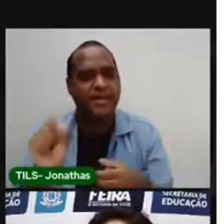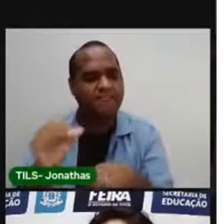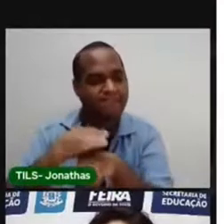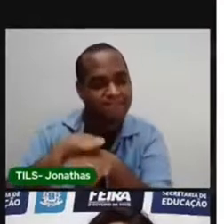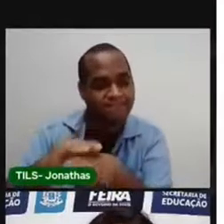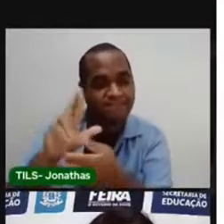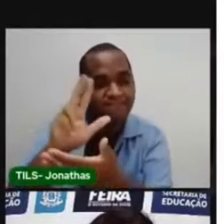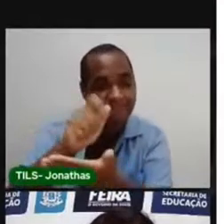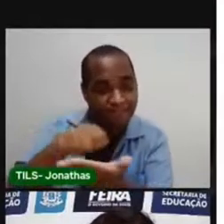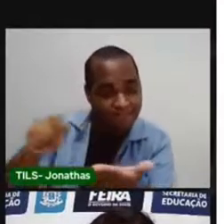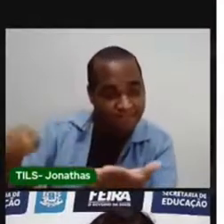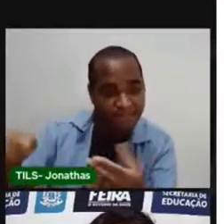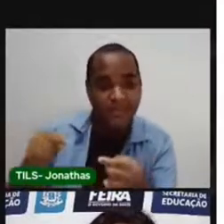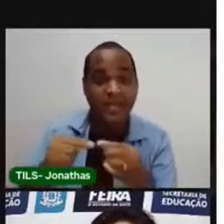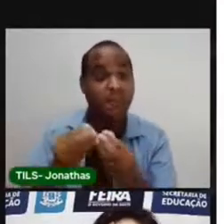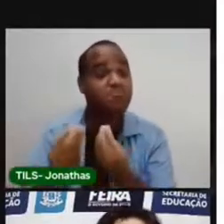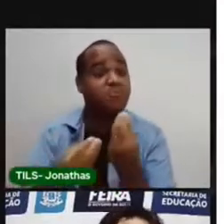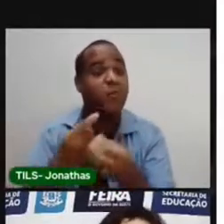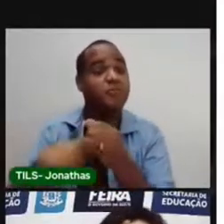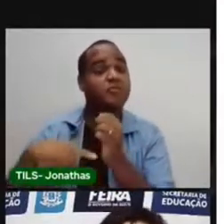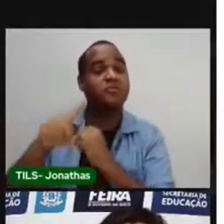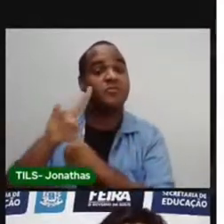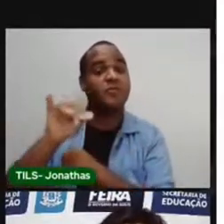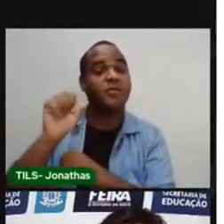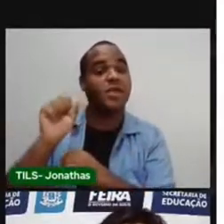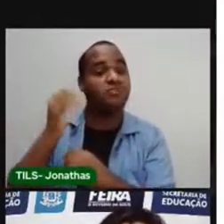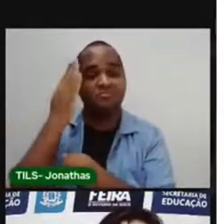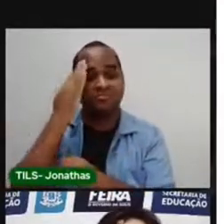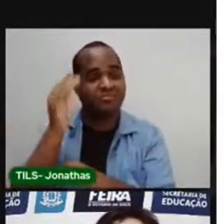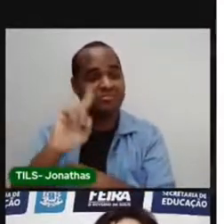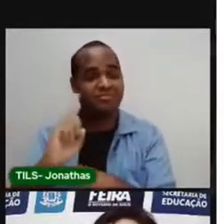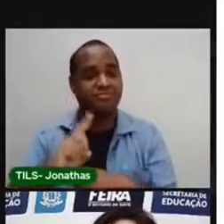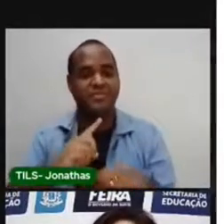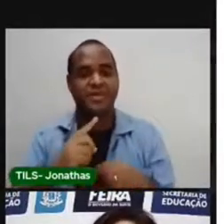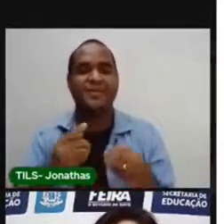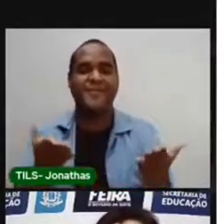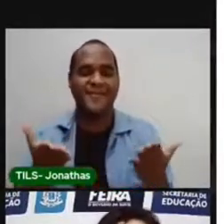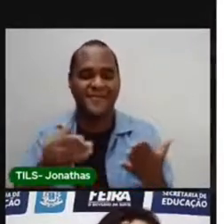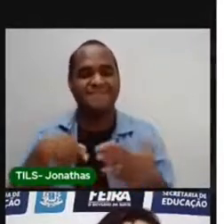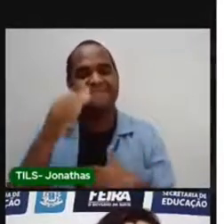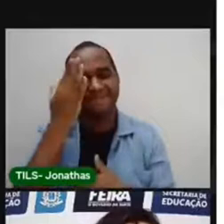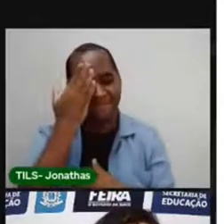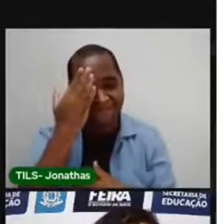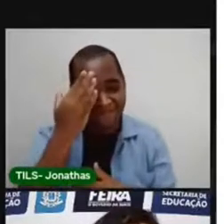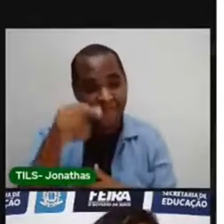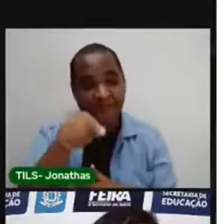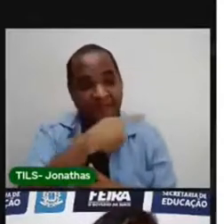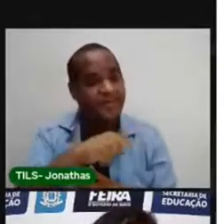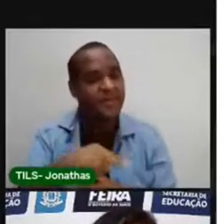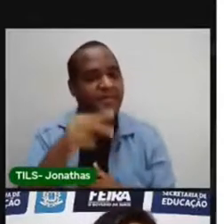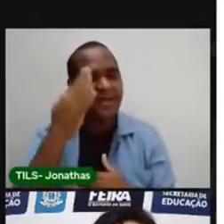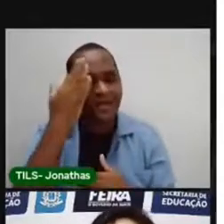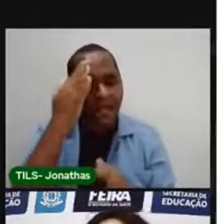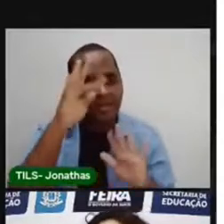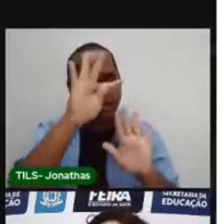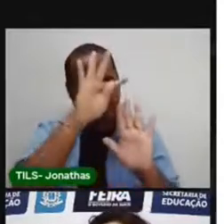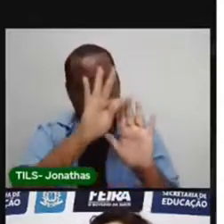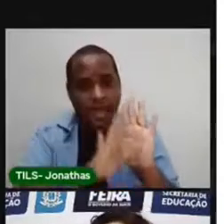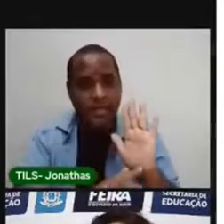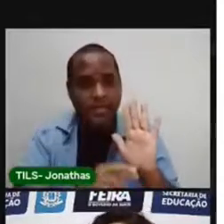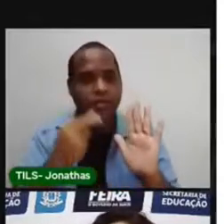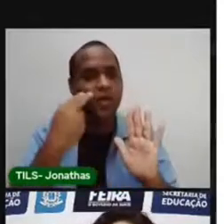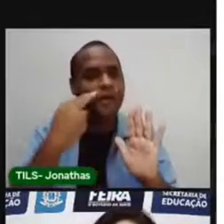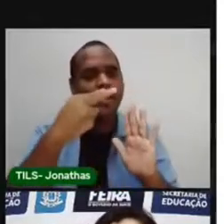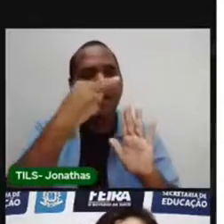escreveu e quando foi escrita? Isso mesmo. Todas as vezes que você lê um texto e